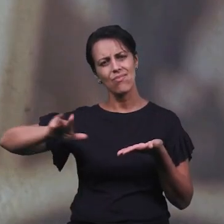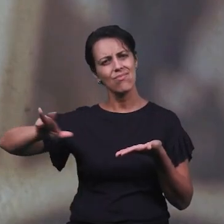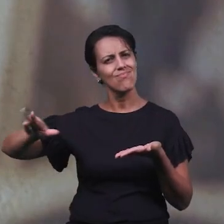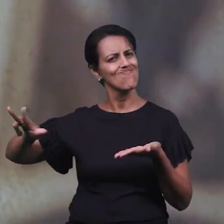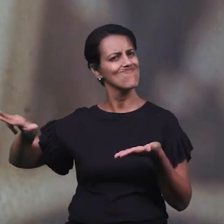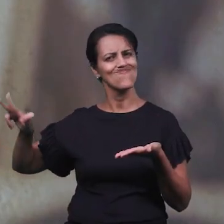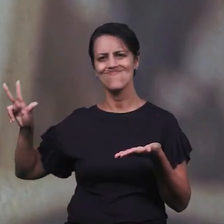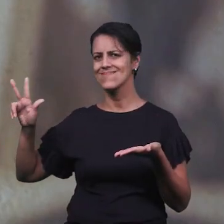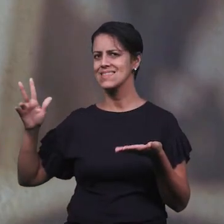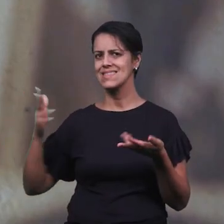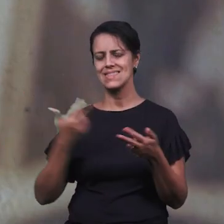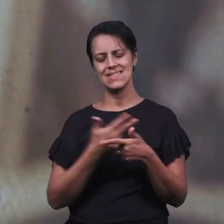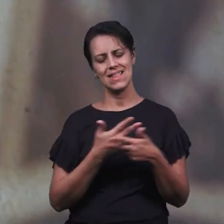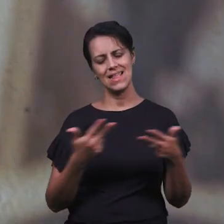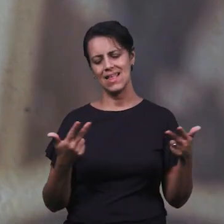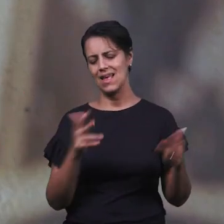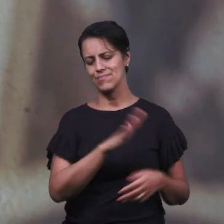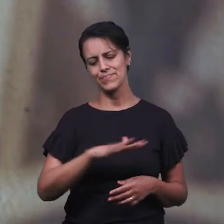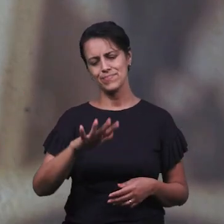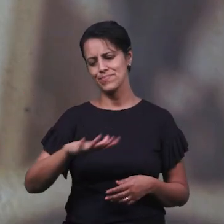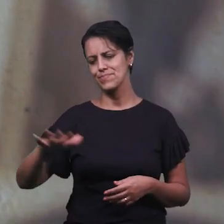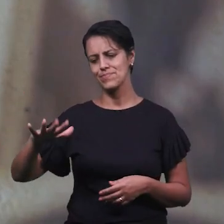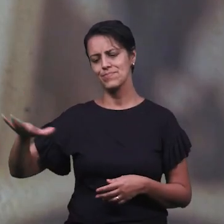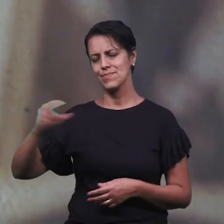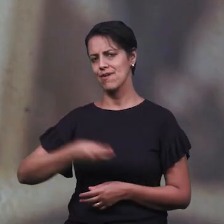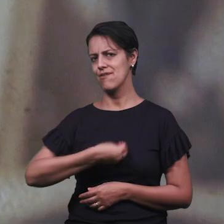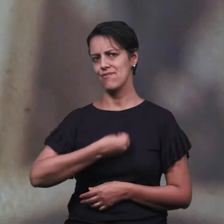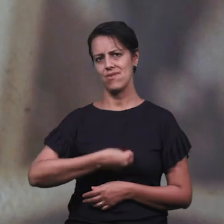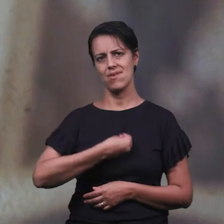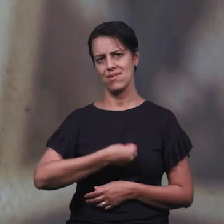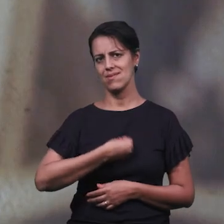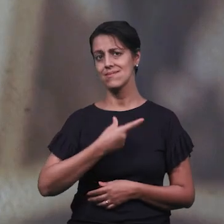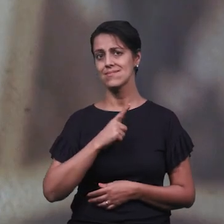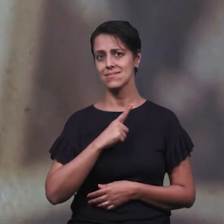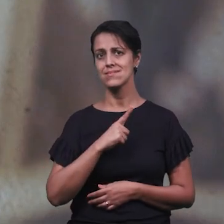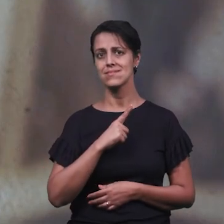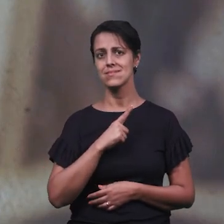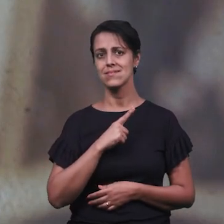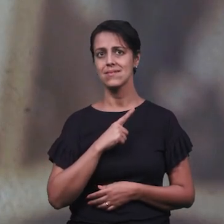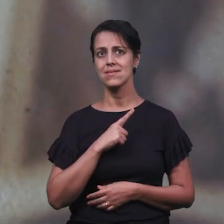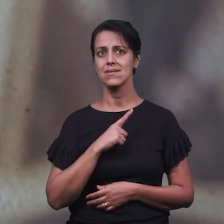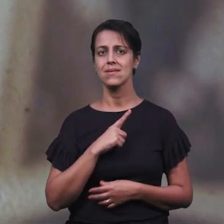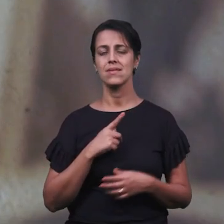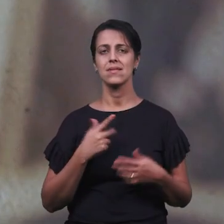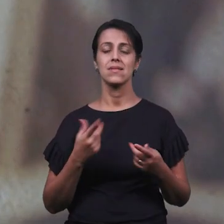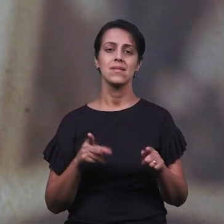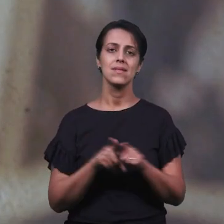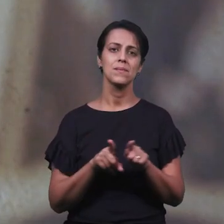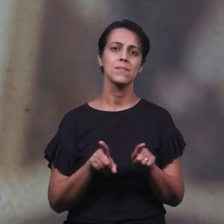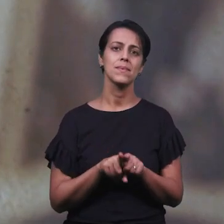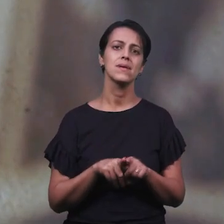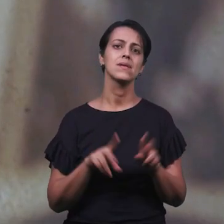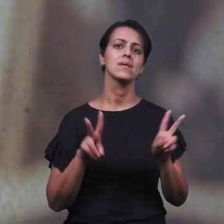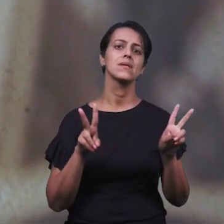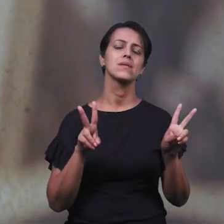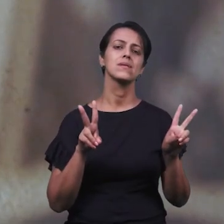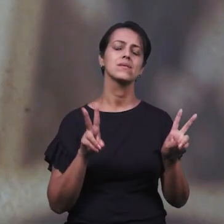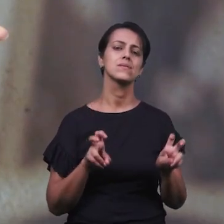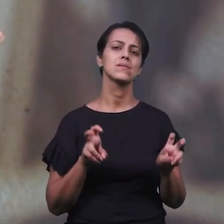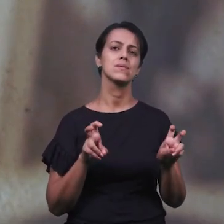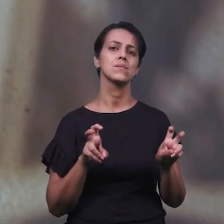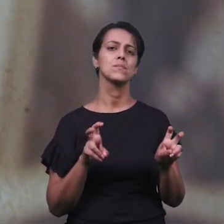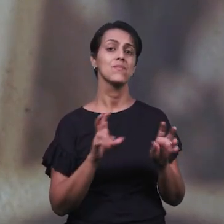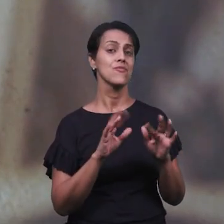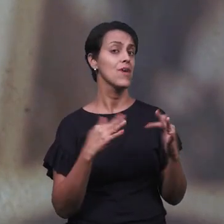questões, né, aí da vida das pessoas. E eu volto aqui a falar em relação à questão